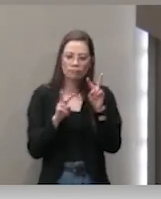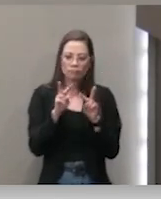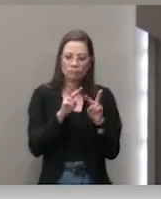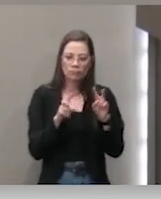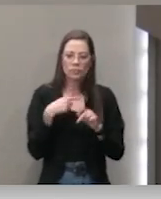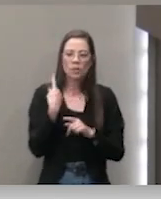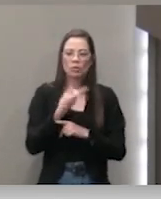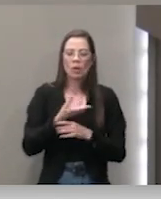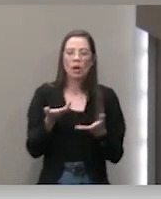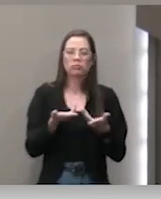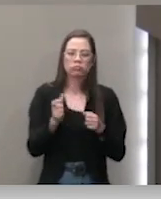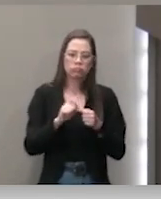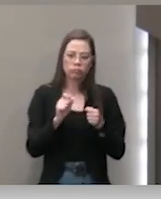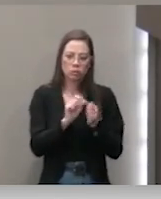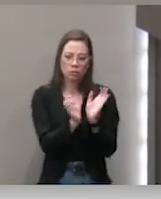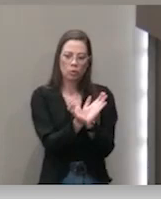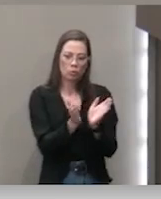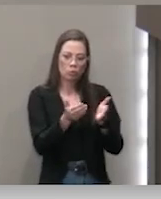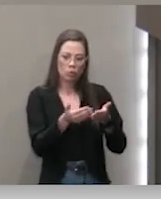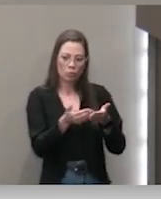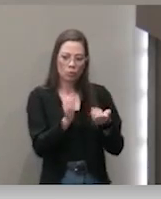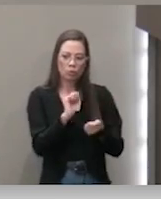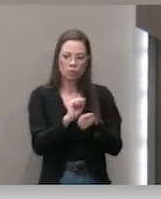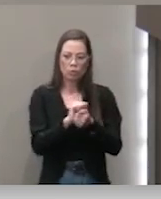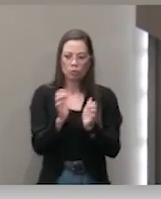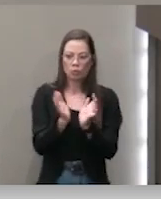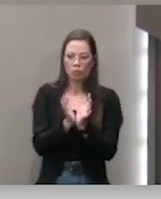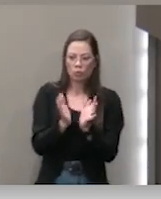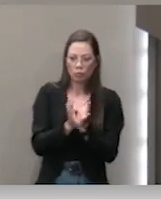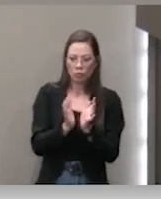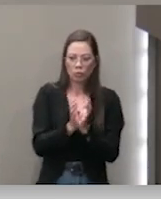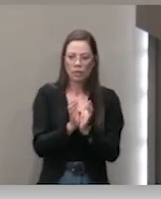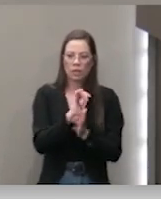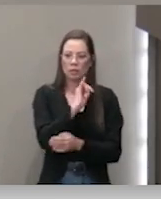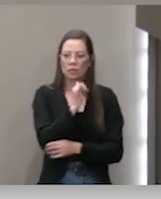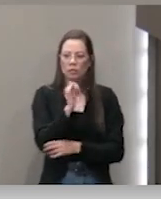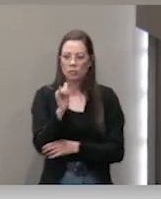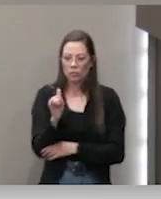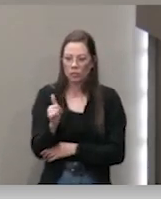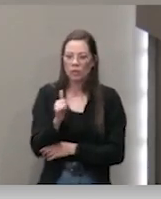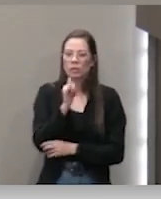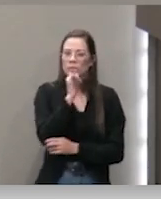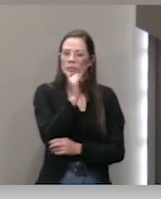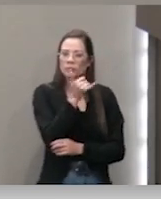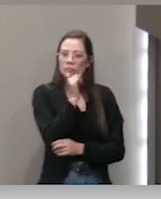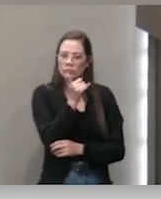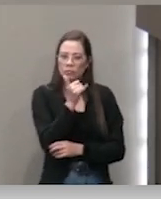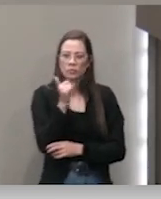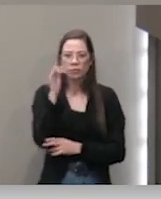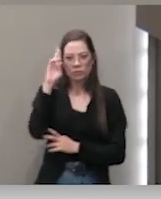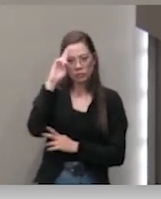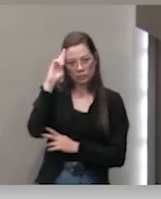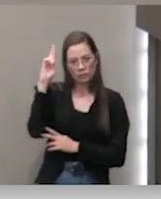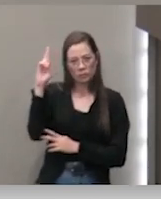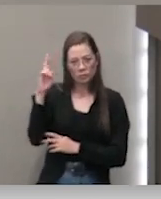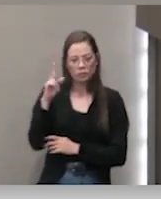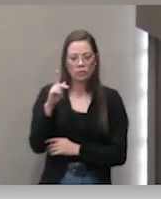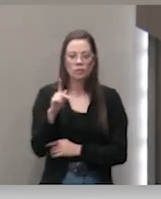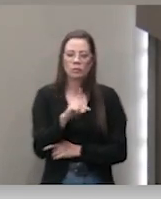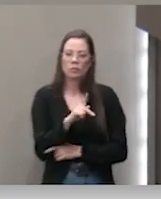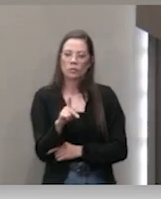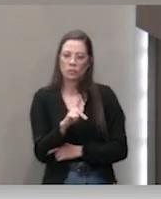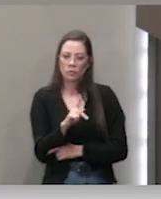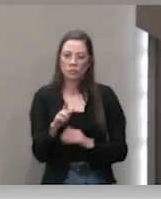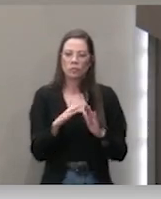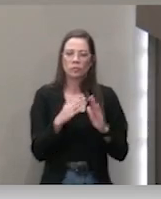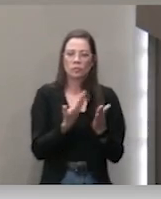vamos estar trazendo nas comissões para os colegas maiores informações, depoimentos de diretoras, de professoras,